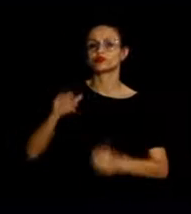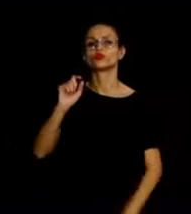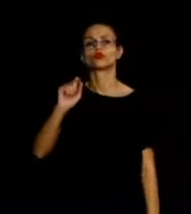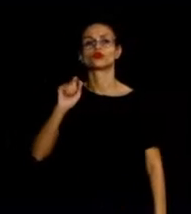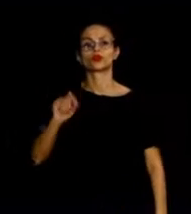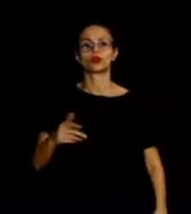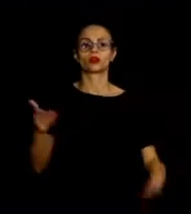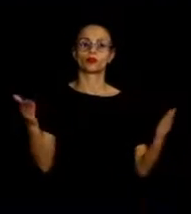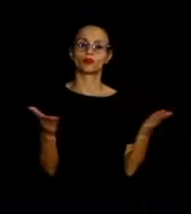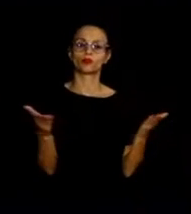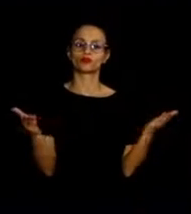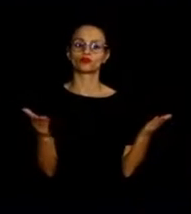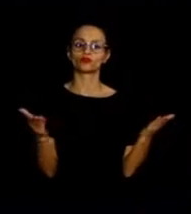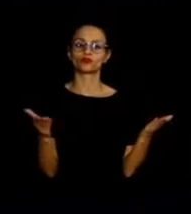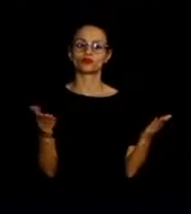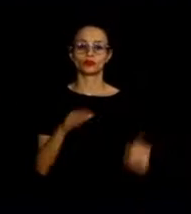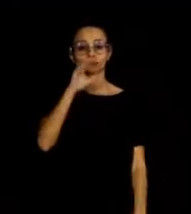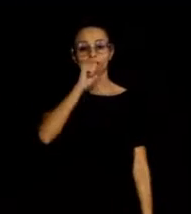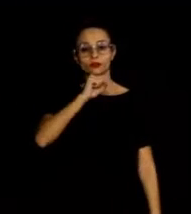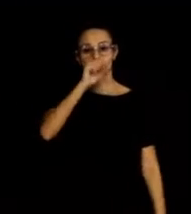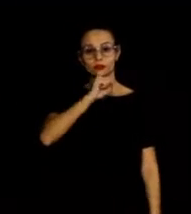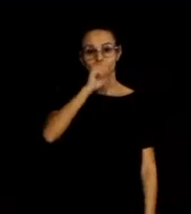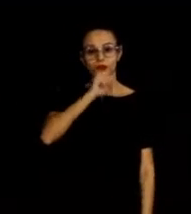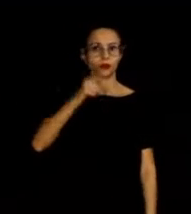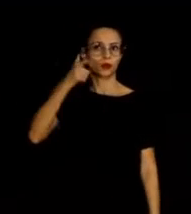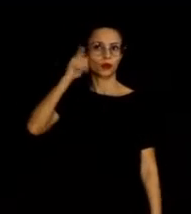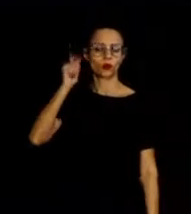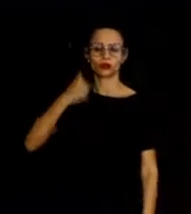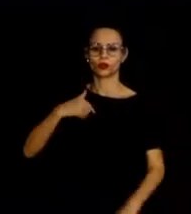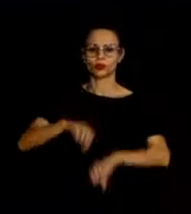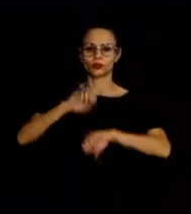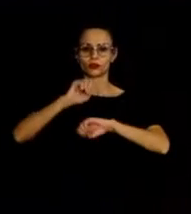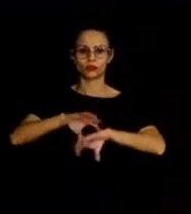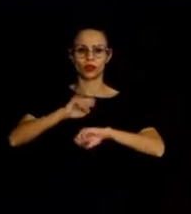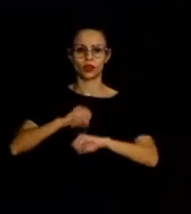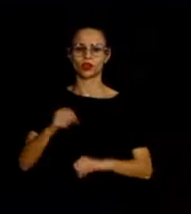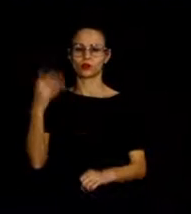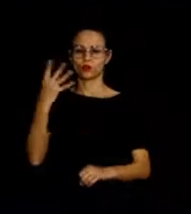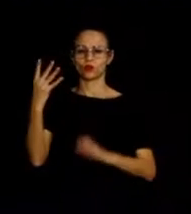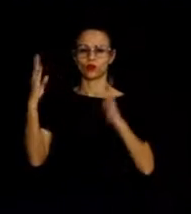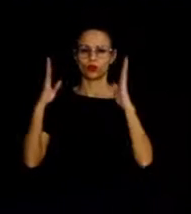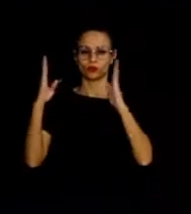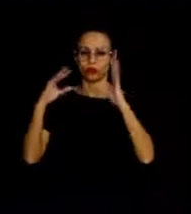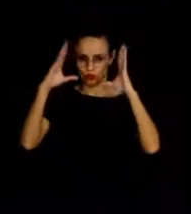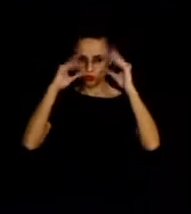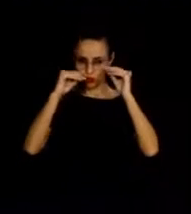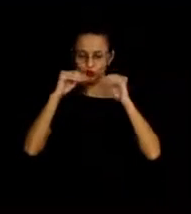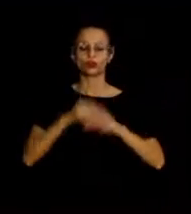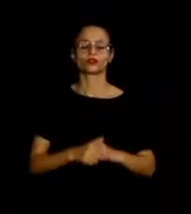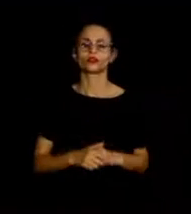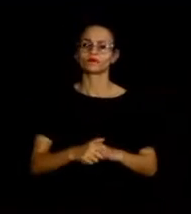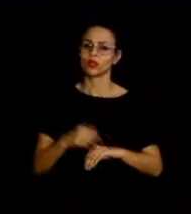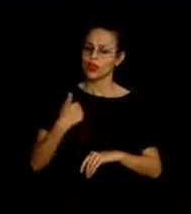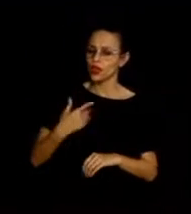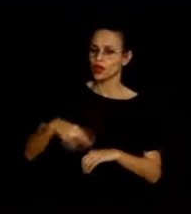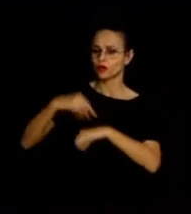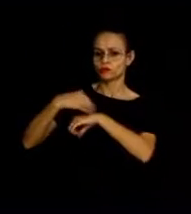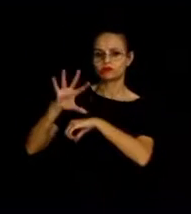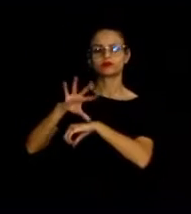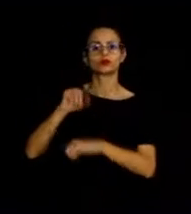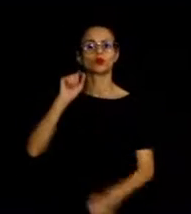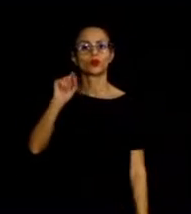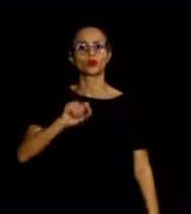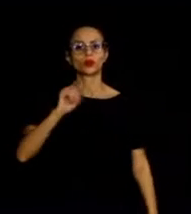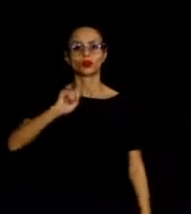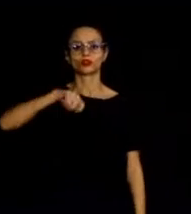então hoje é sábado ontem eu dei aula para o meu quarto período noturno e eu passei para eles um